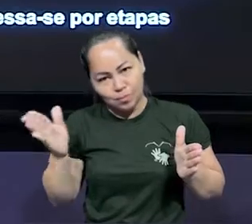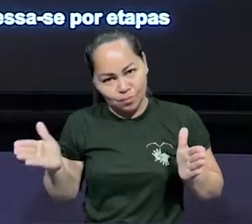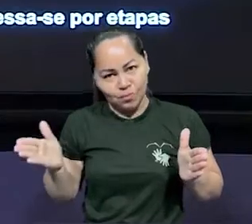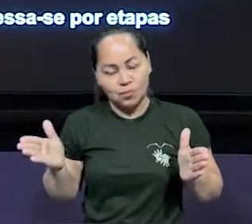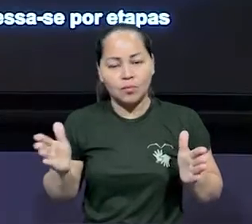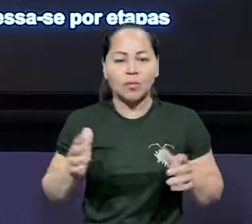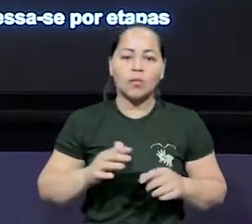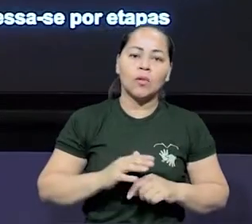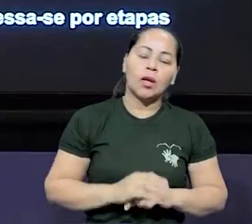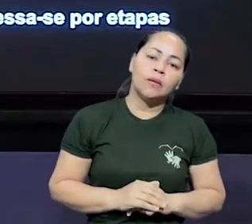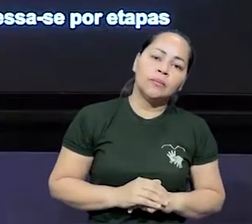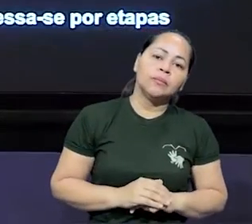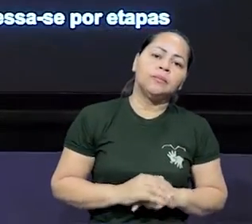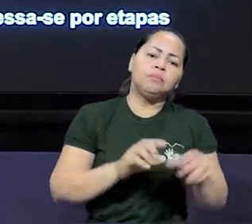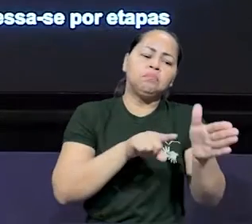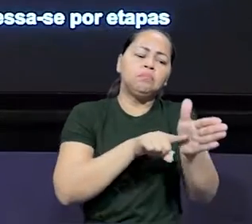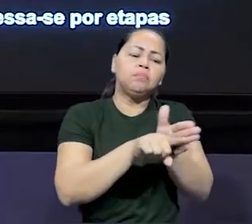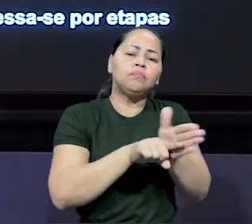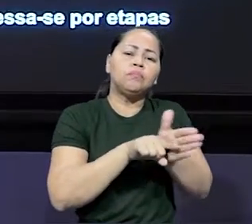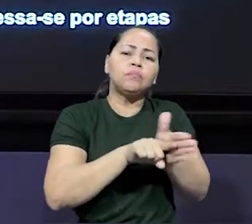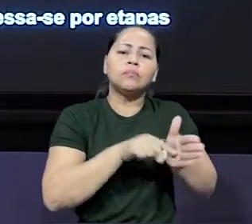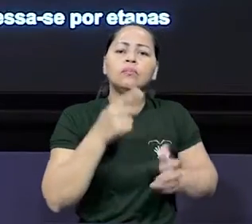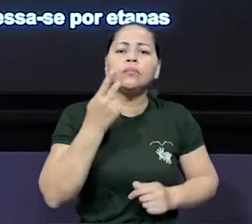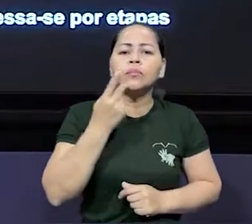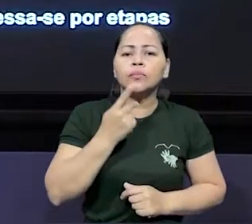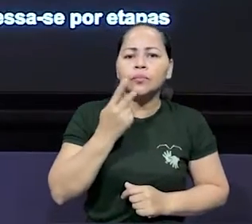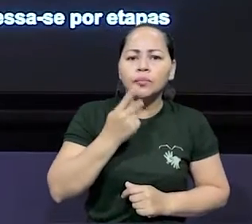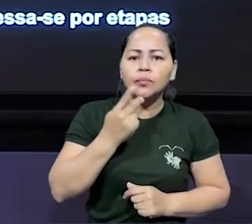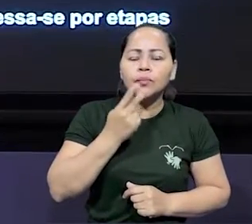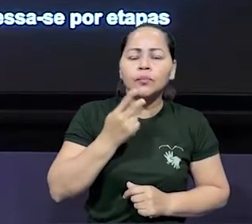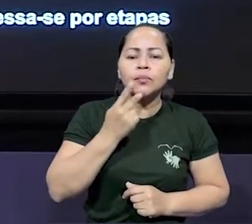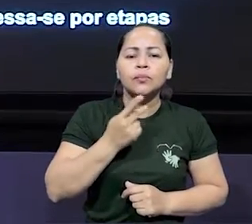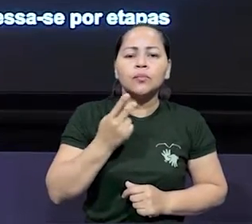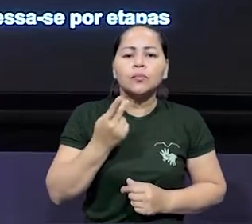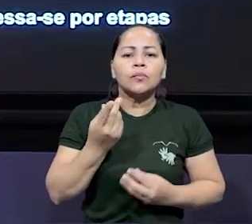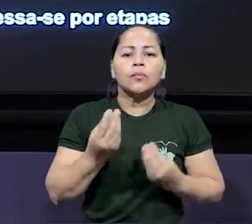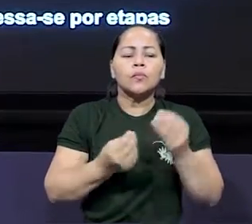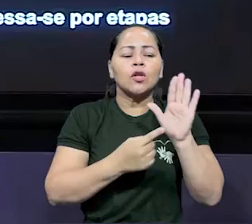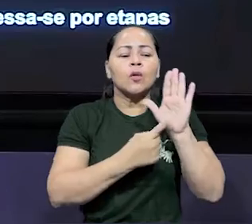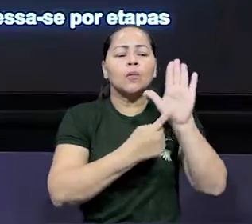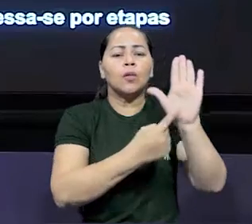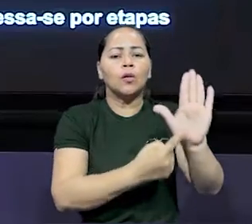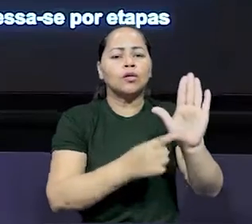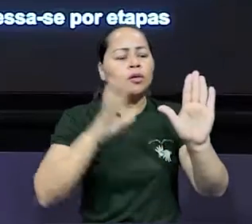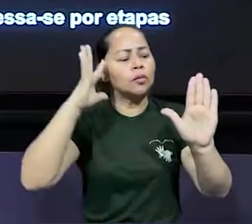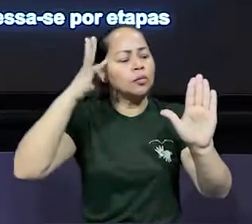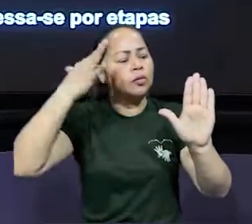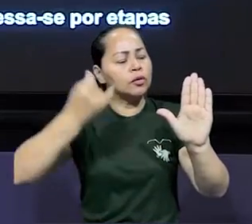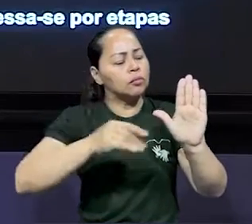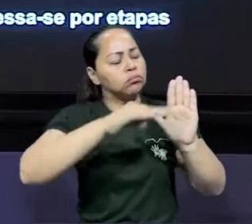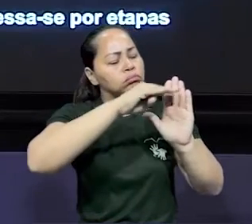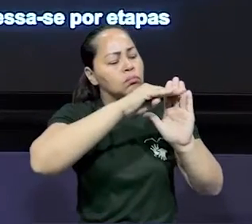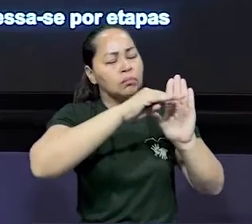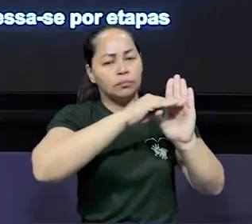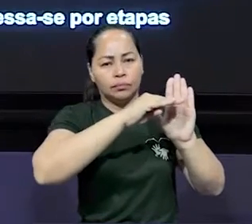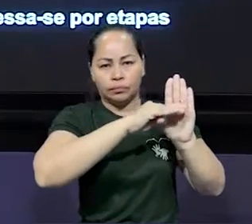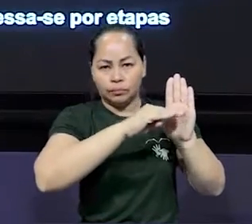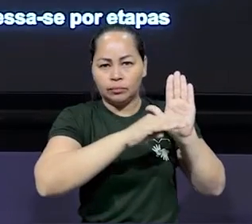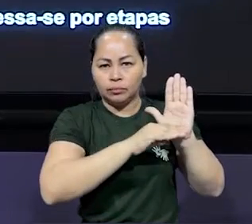internamente. As suas pesquisas serviram de base para compreender como é que esse desenvolvimento